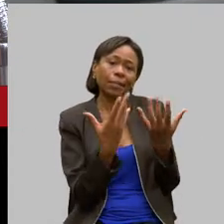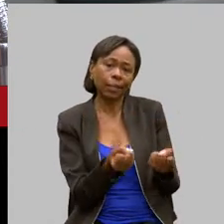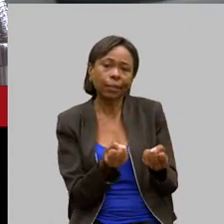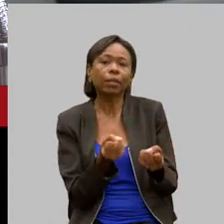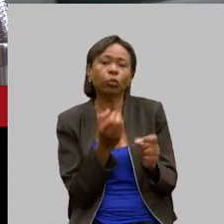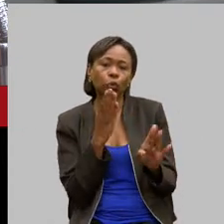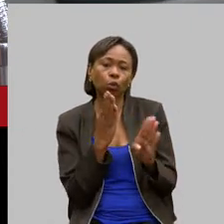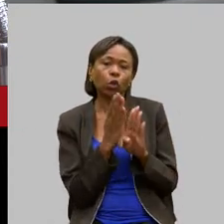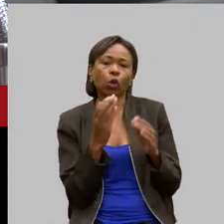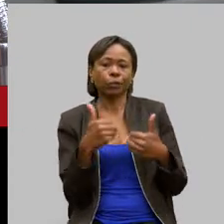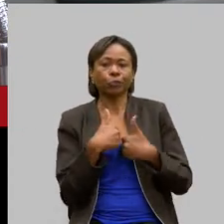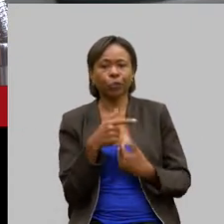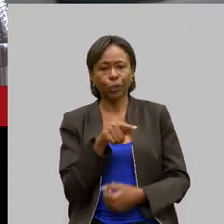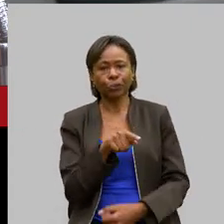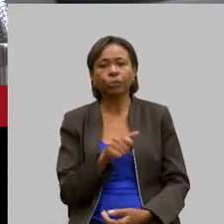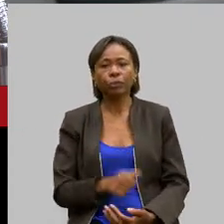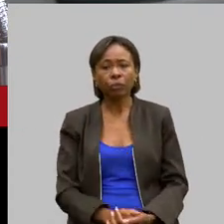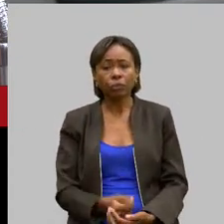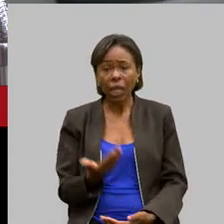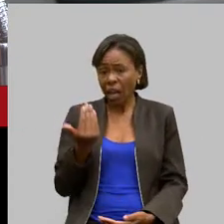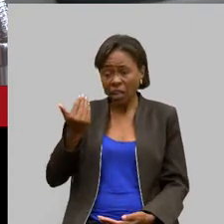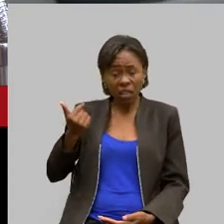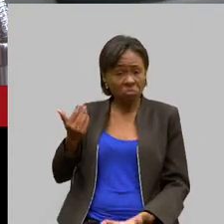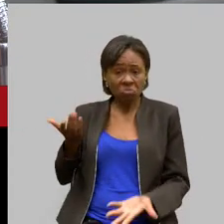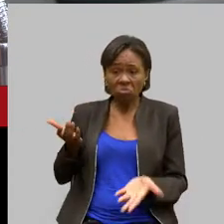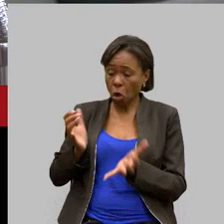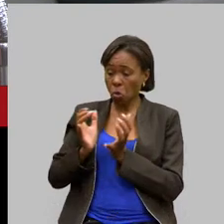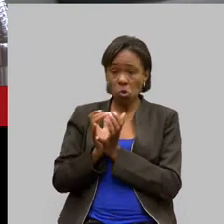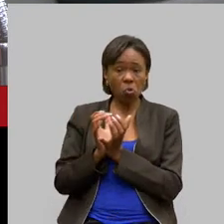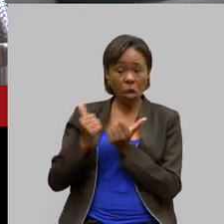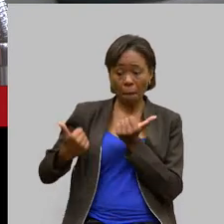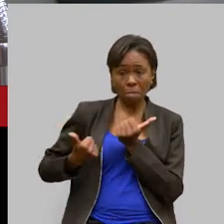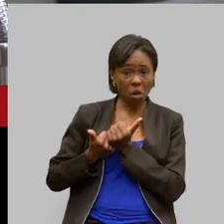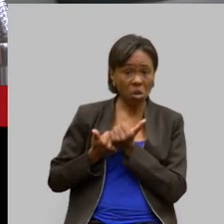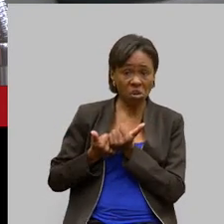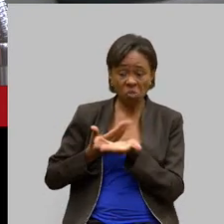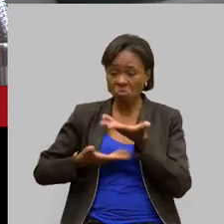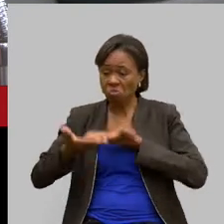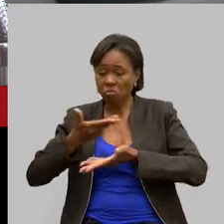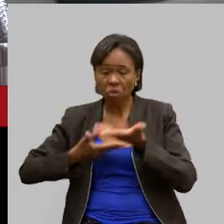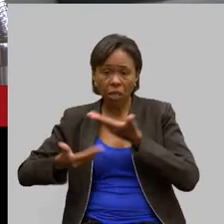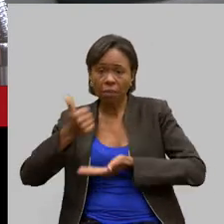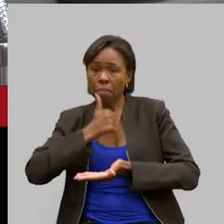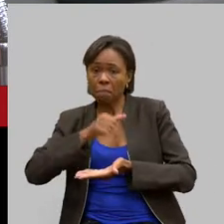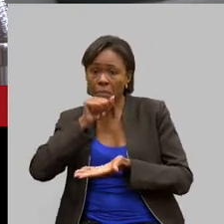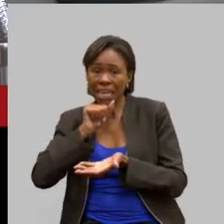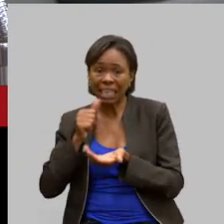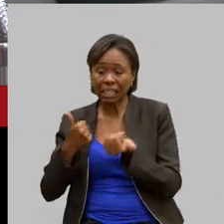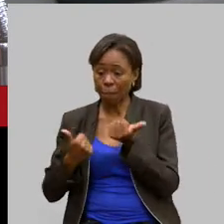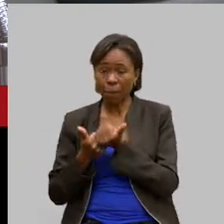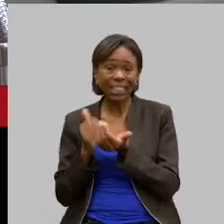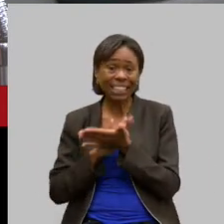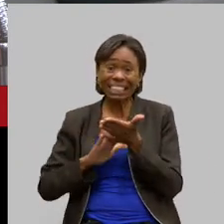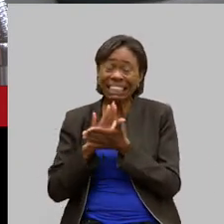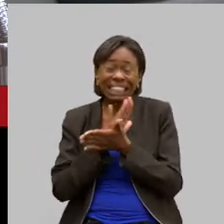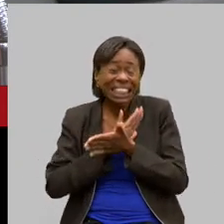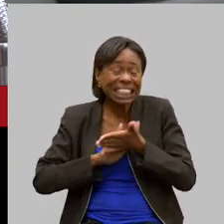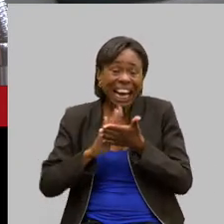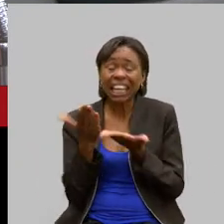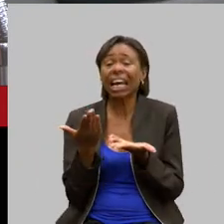rede de apoio como mãe mãe mesmo chegar falar assim mãe vou te tratar mãe vou te